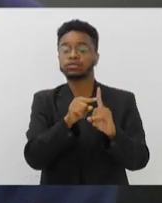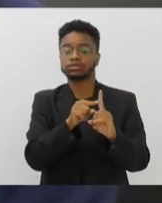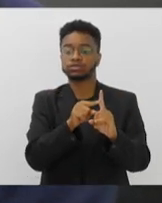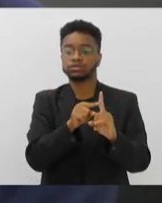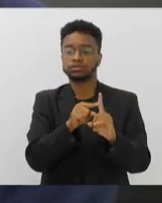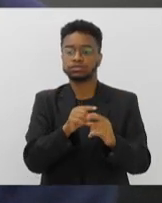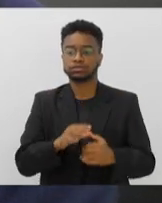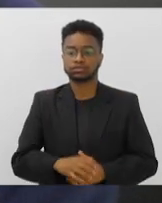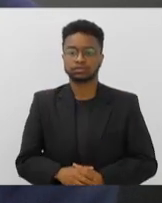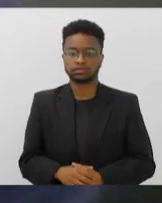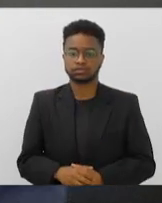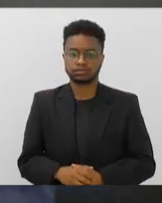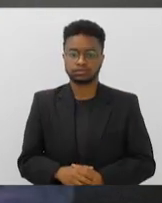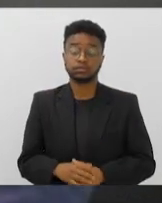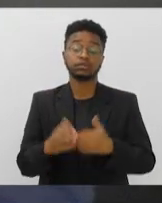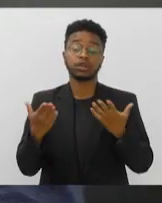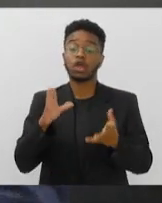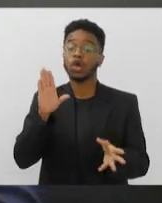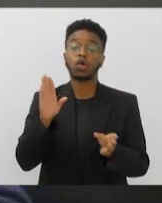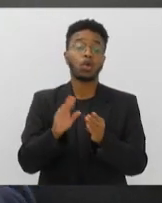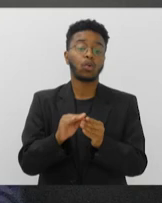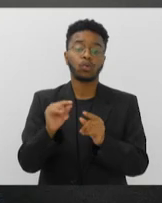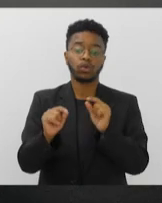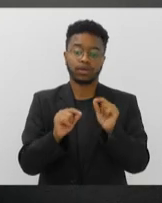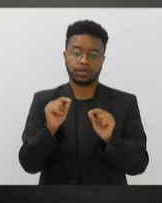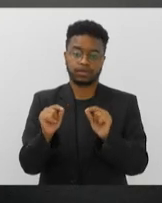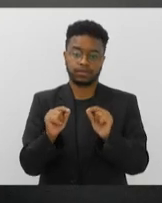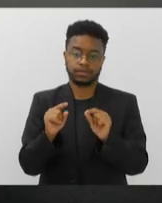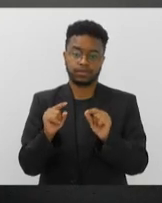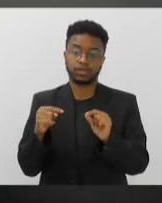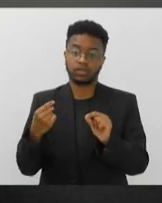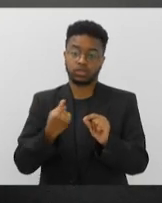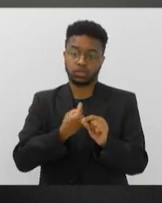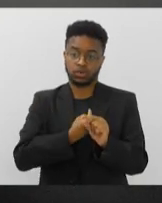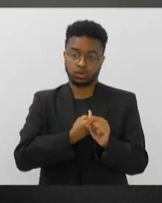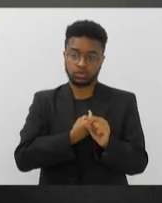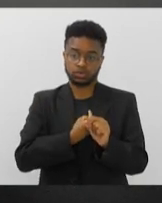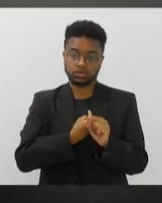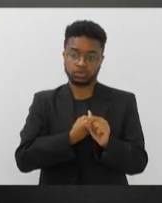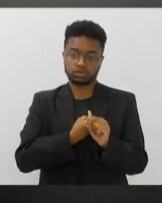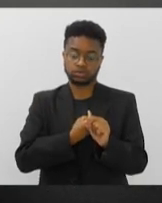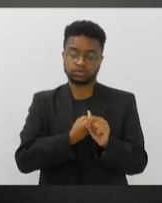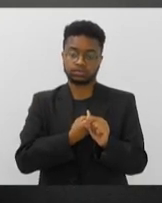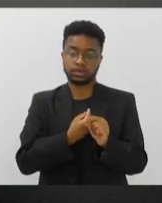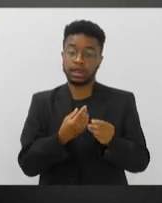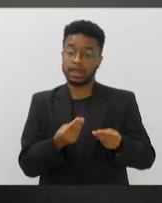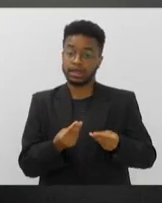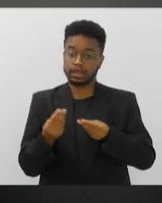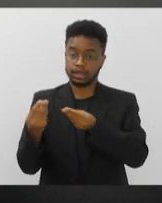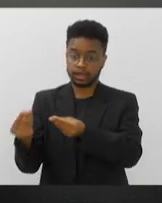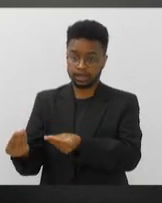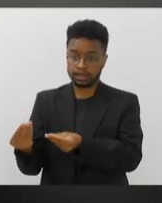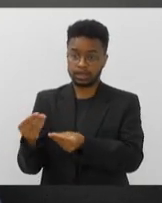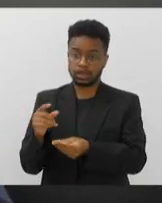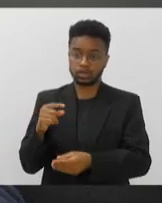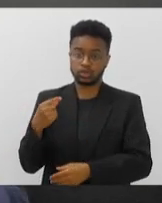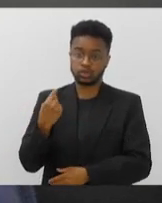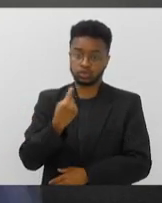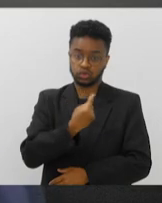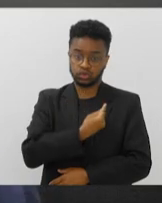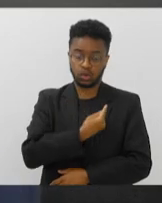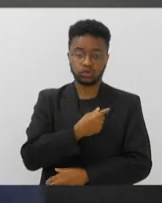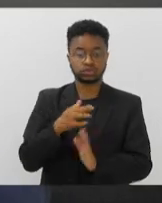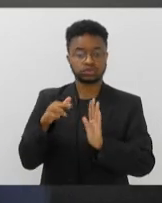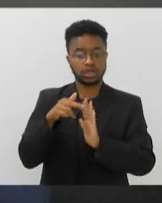contrao não não conclusão é que nós vamos eh encaminhar eh eh Aqui as nossas nossas